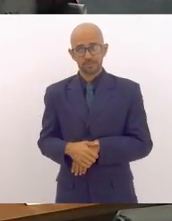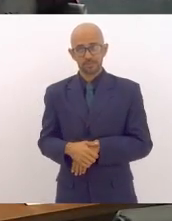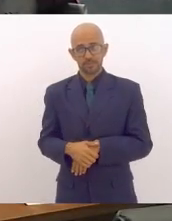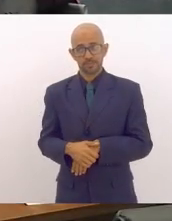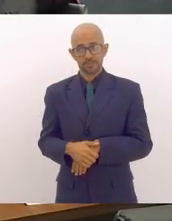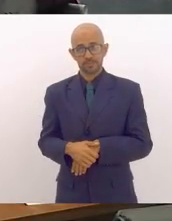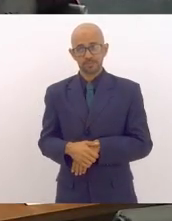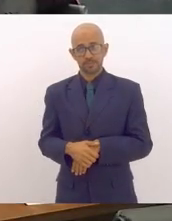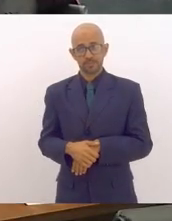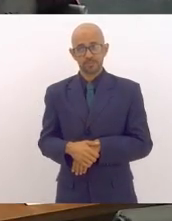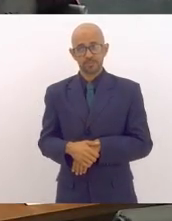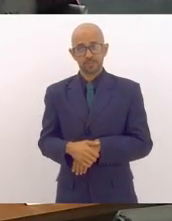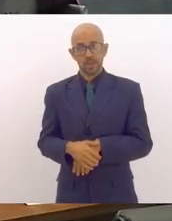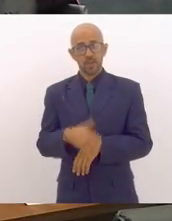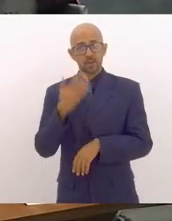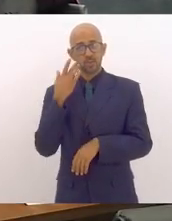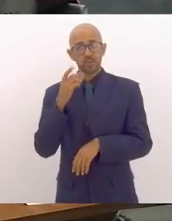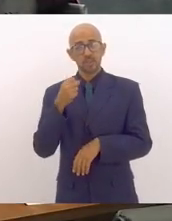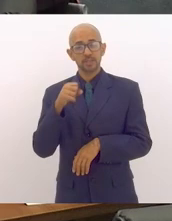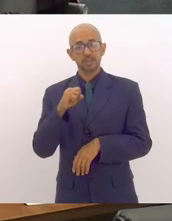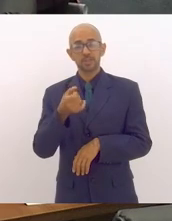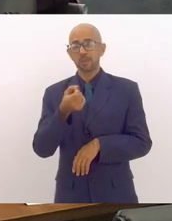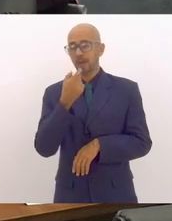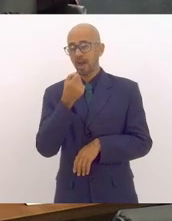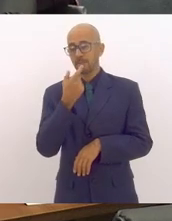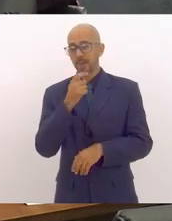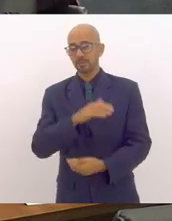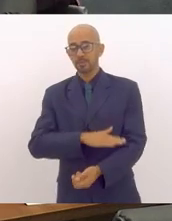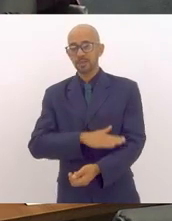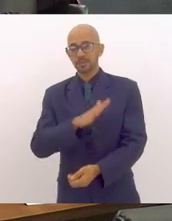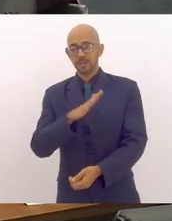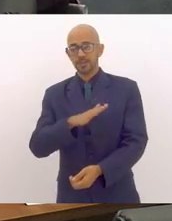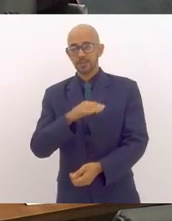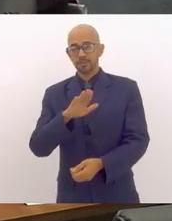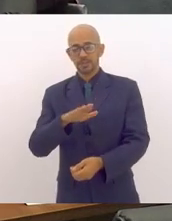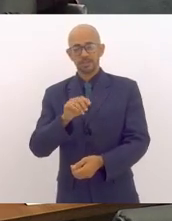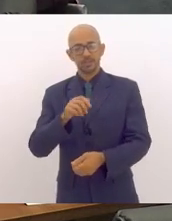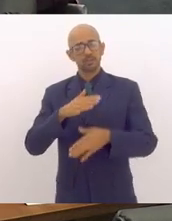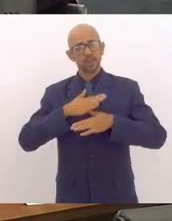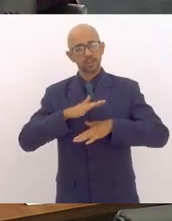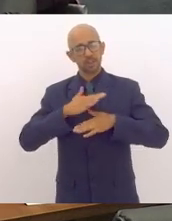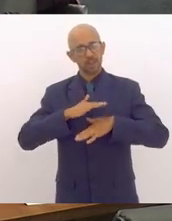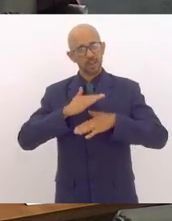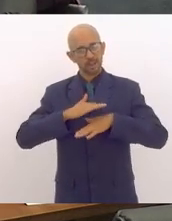Agora não sei se eu já tomei o remédio de pressão ou não. Mas está passando, falta pouco.